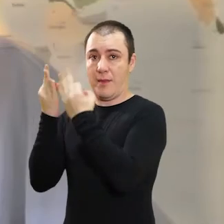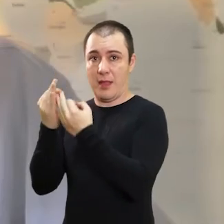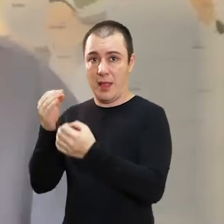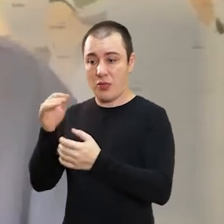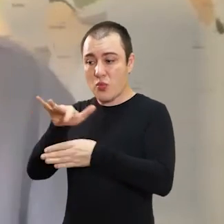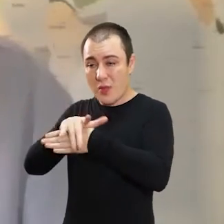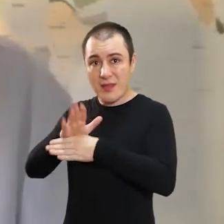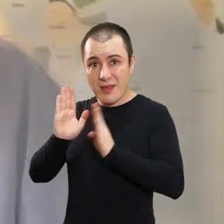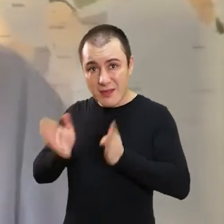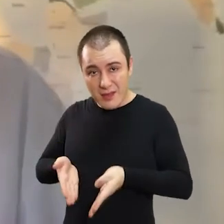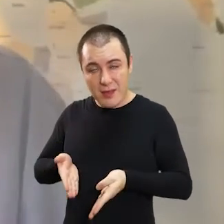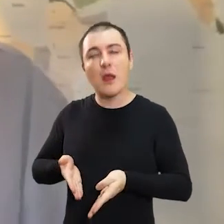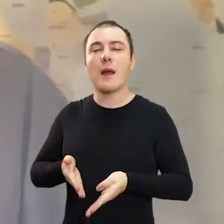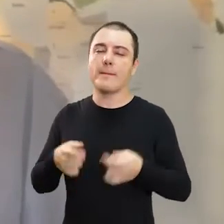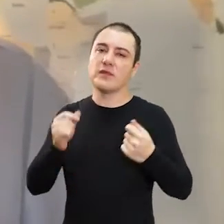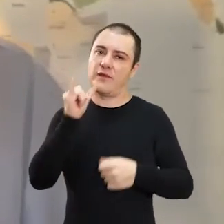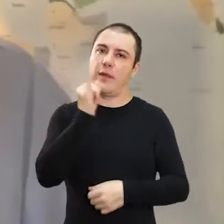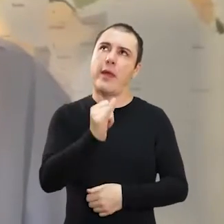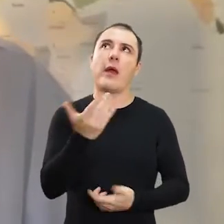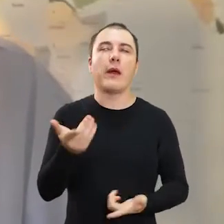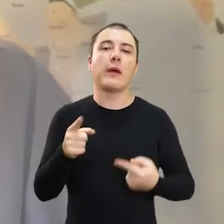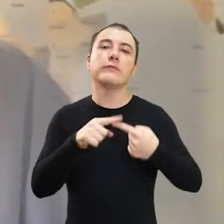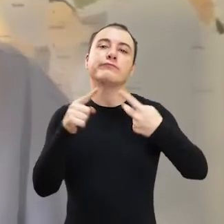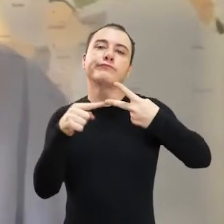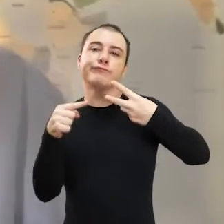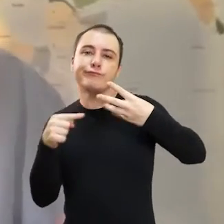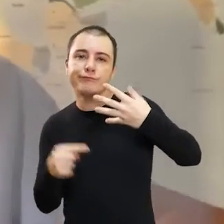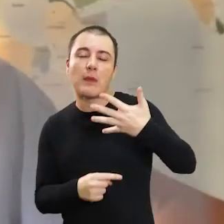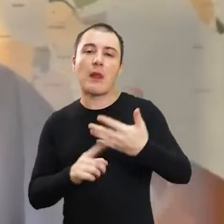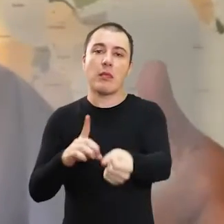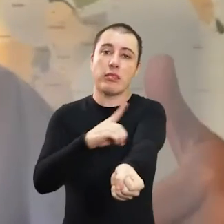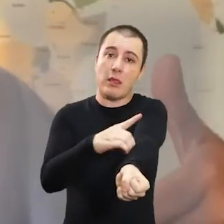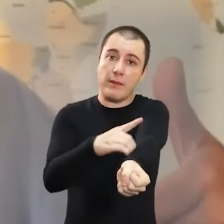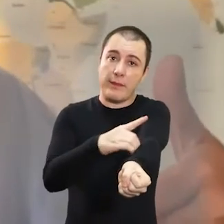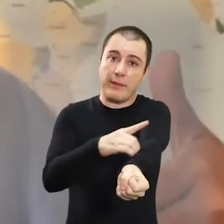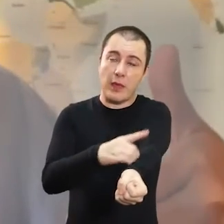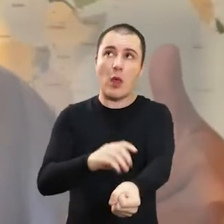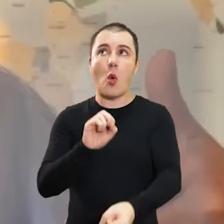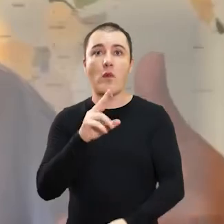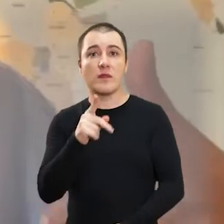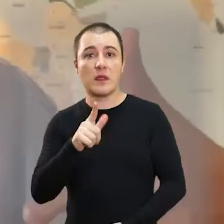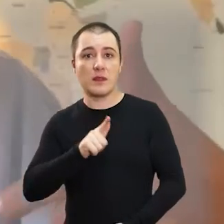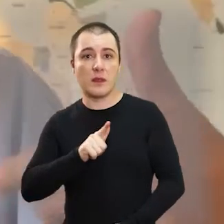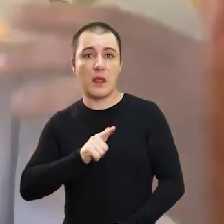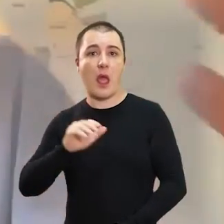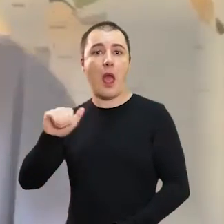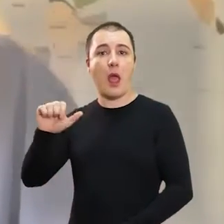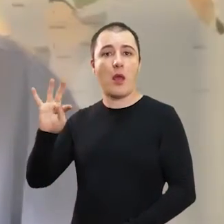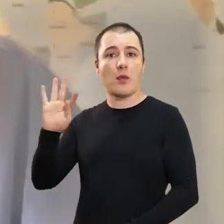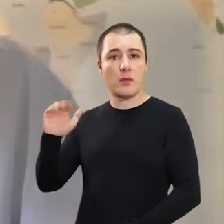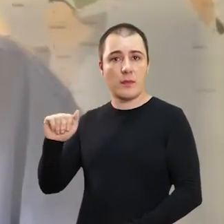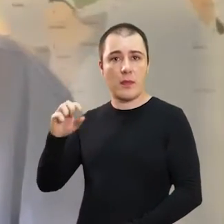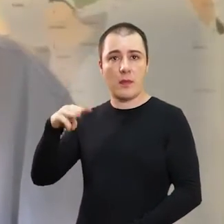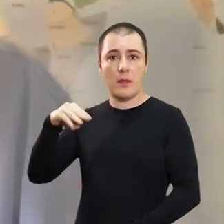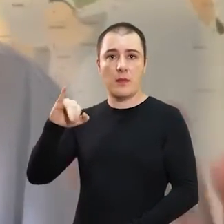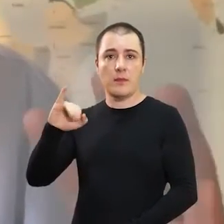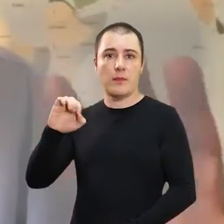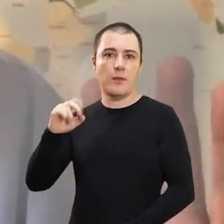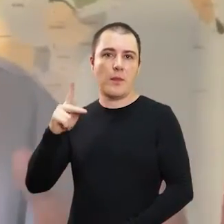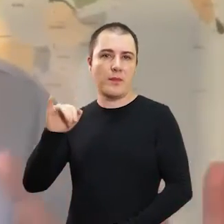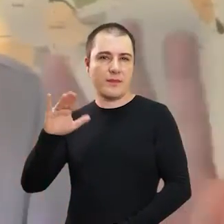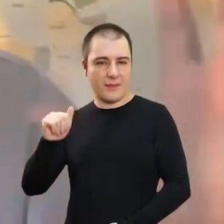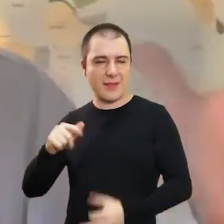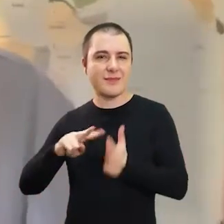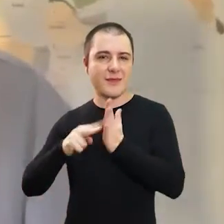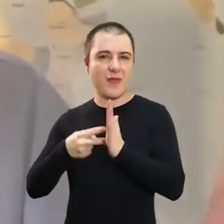mas existem outros. Por exemplo, se você é diabético, se você tem, por exemplo, a alta miopia, são pessoas